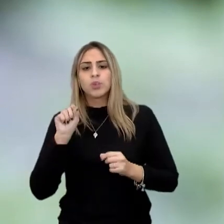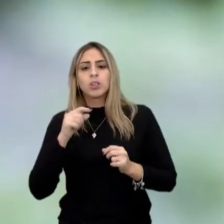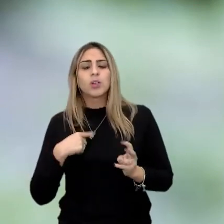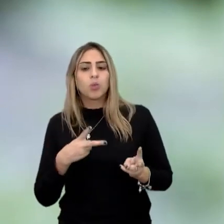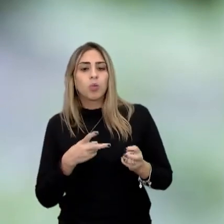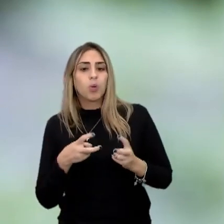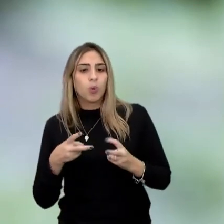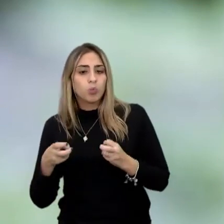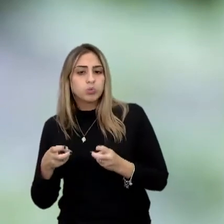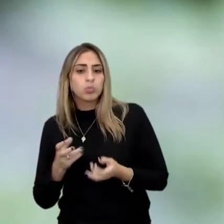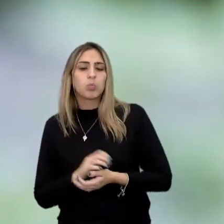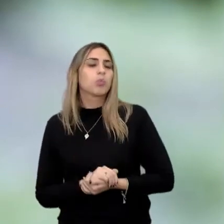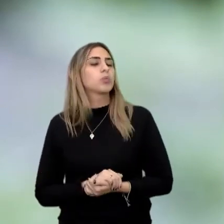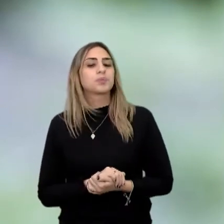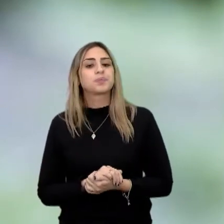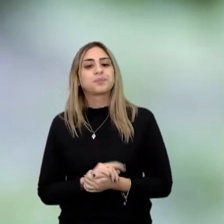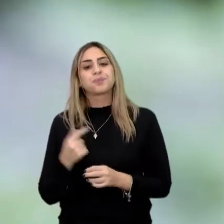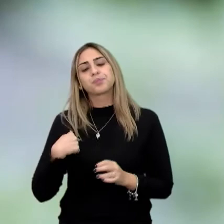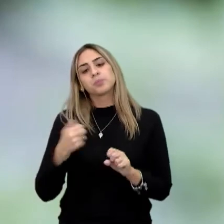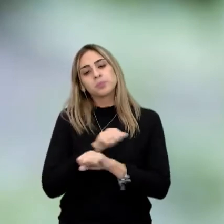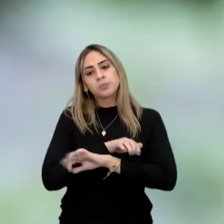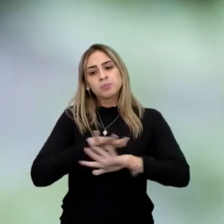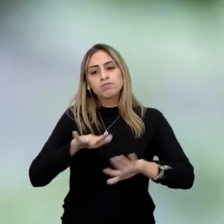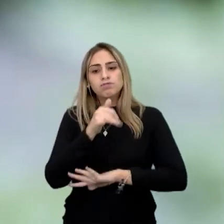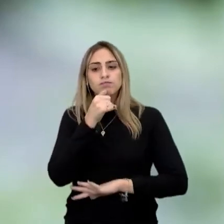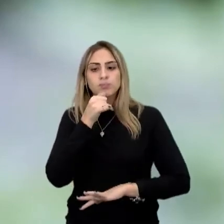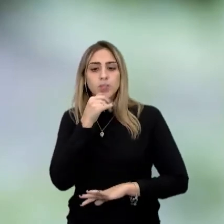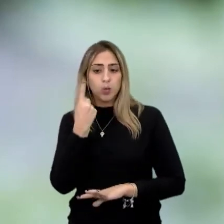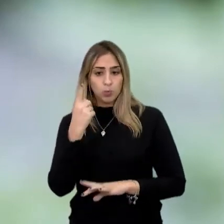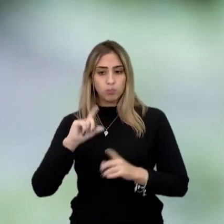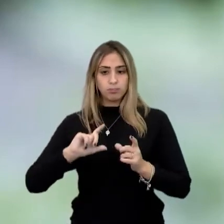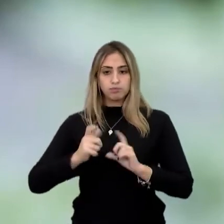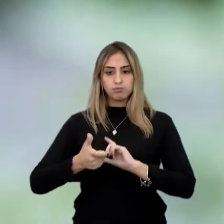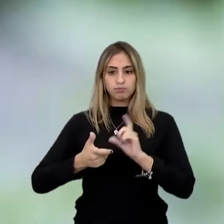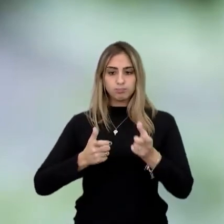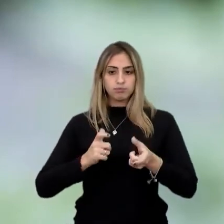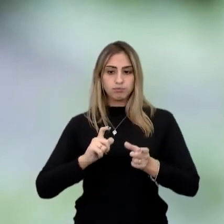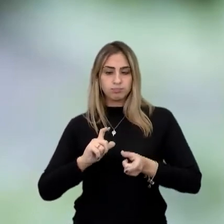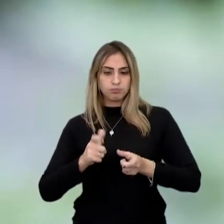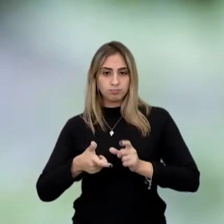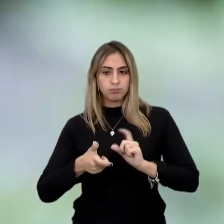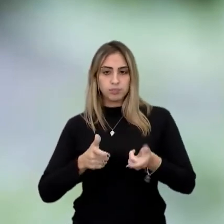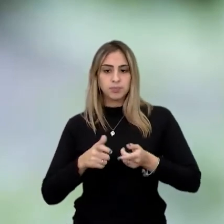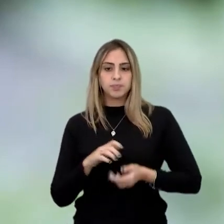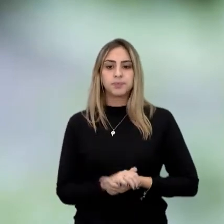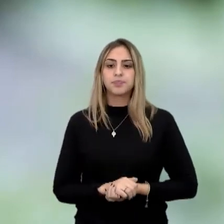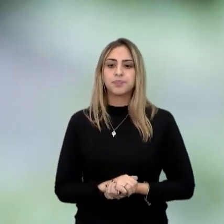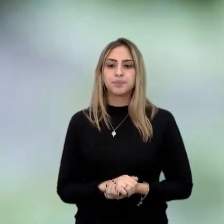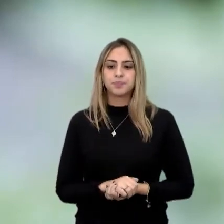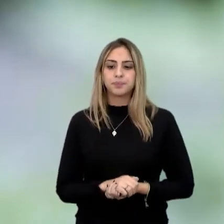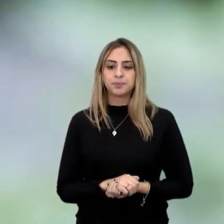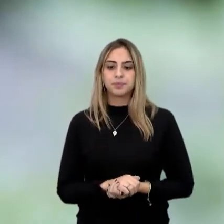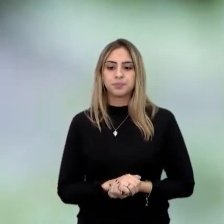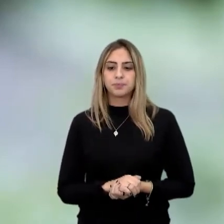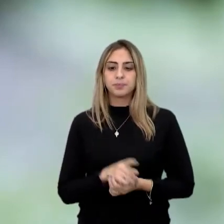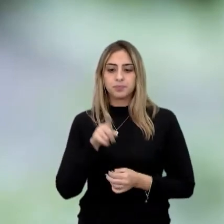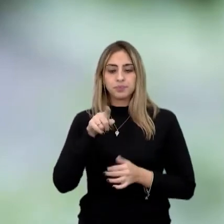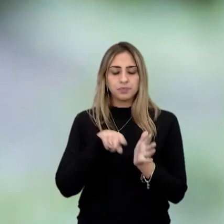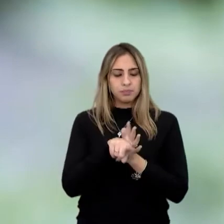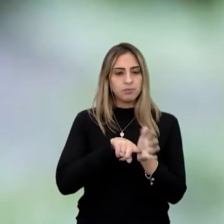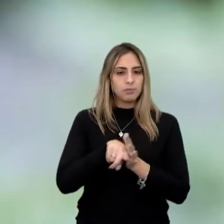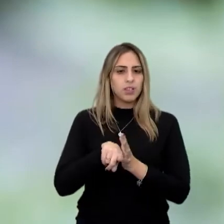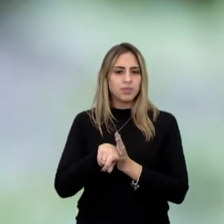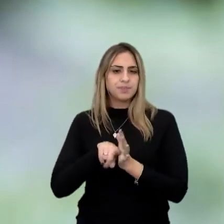consumo. Né? Então, quando eu compartilho, por exemplo, um meme, se esse meme, ele... explora,